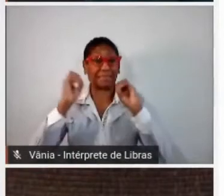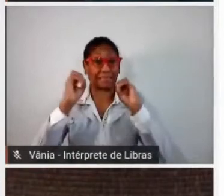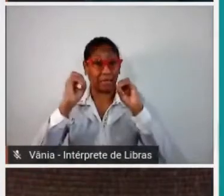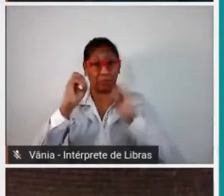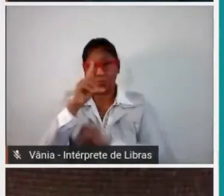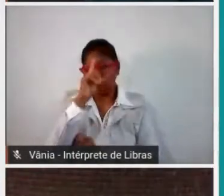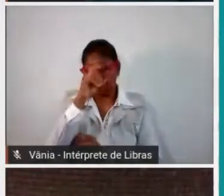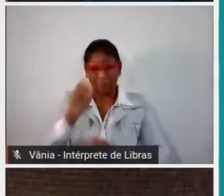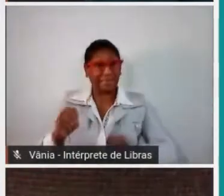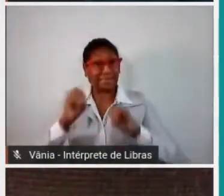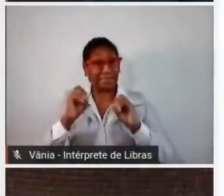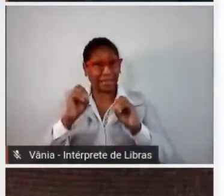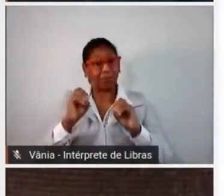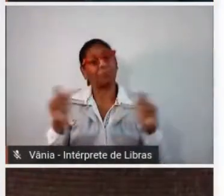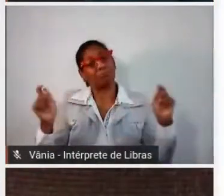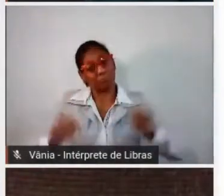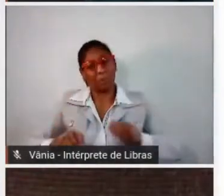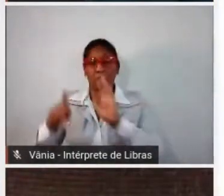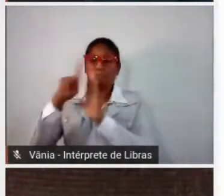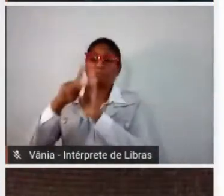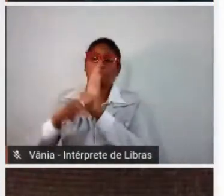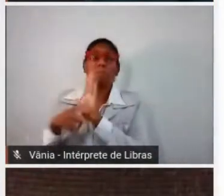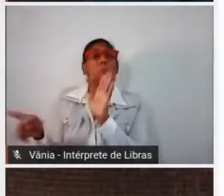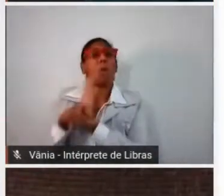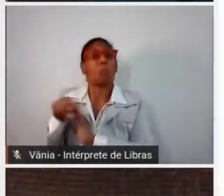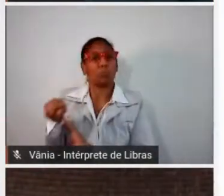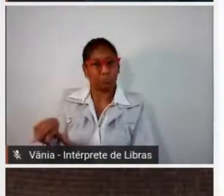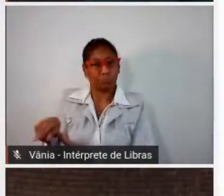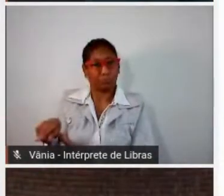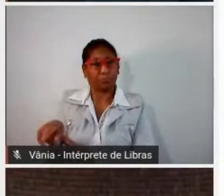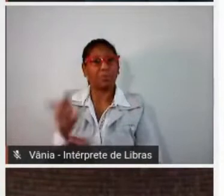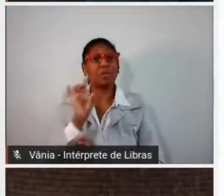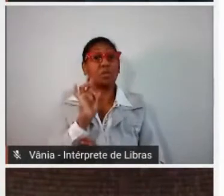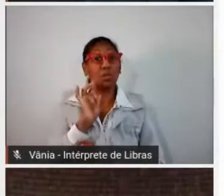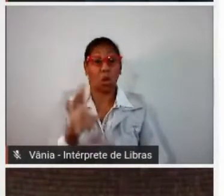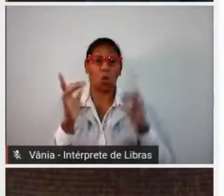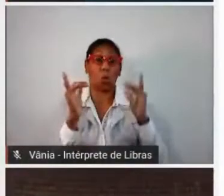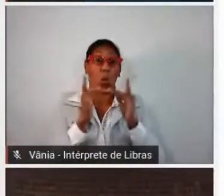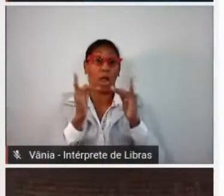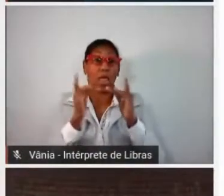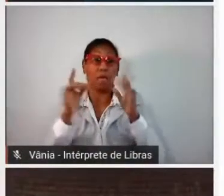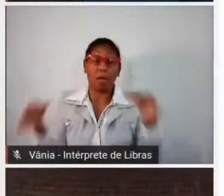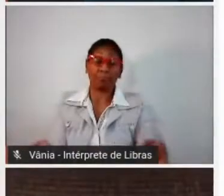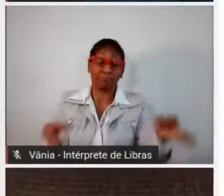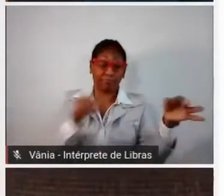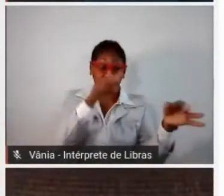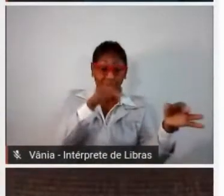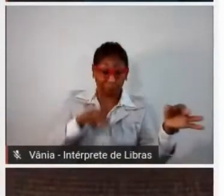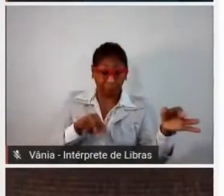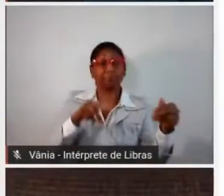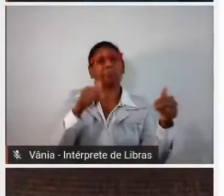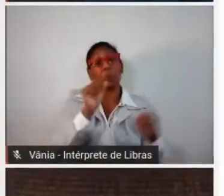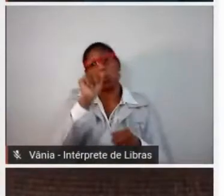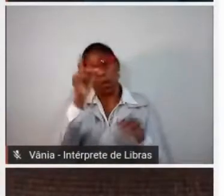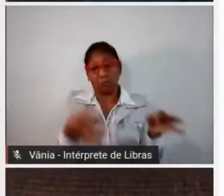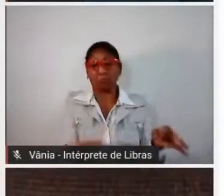hospitalizações. E seguindo aqui, né, os recursos deferidos, foi apenas o recurso de Guaíba que a gente apresenta aqui para vocês. Guaíba